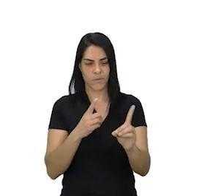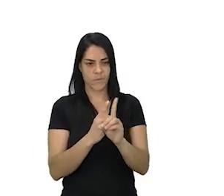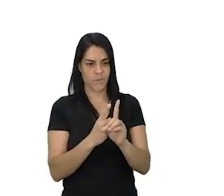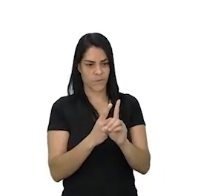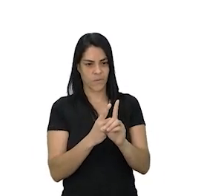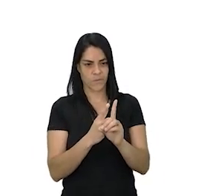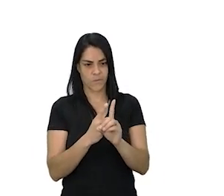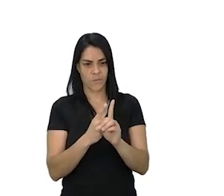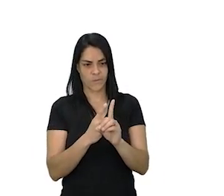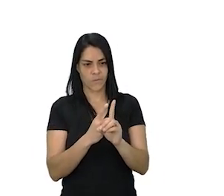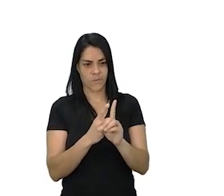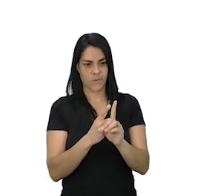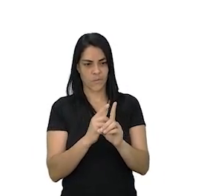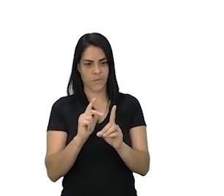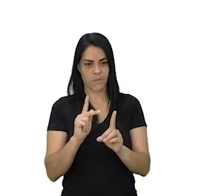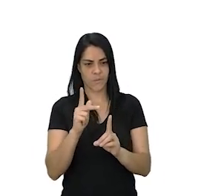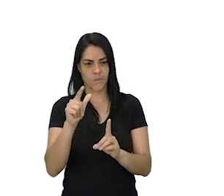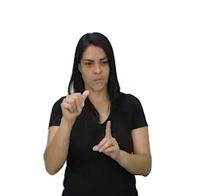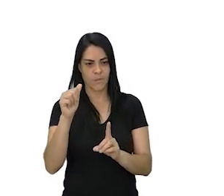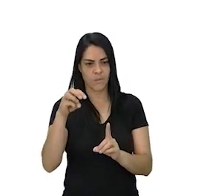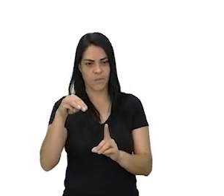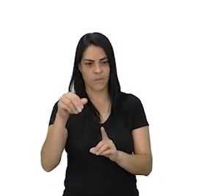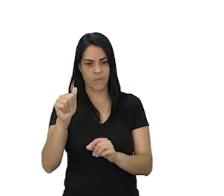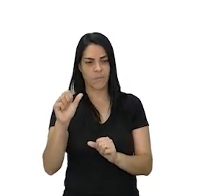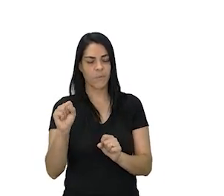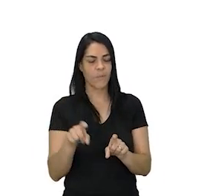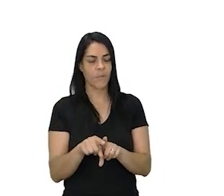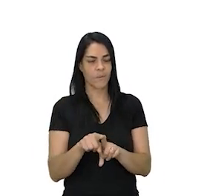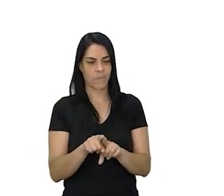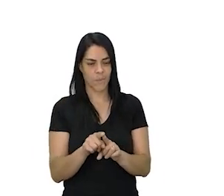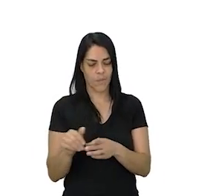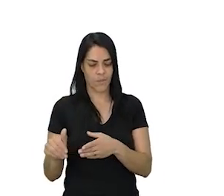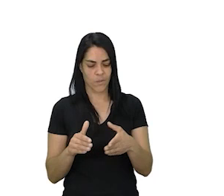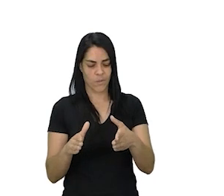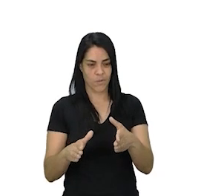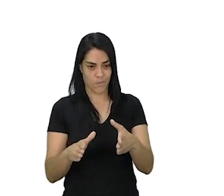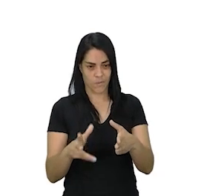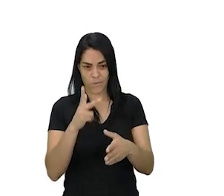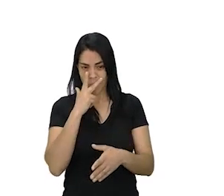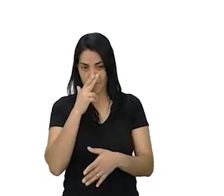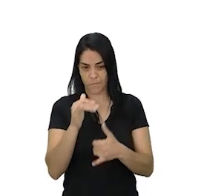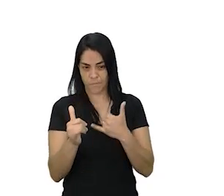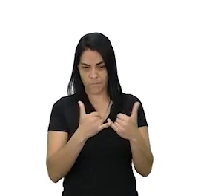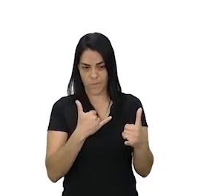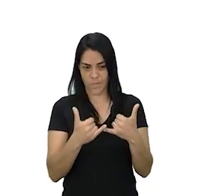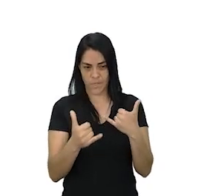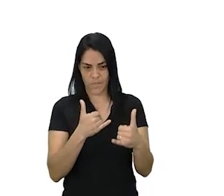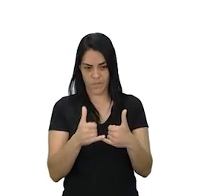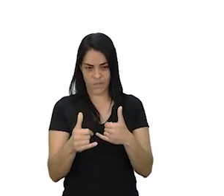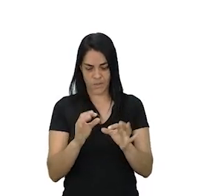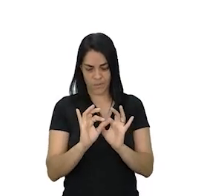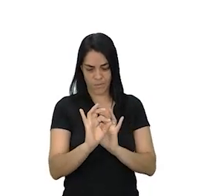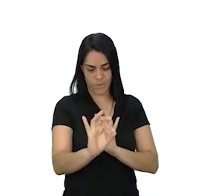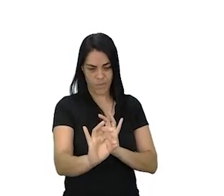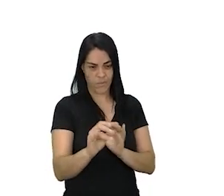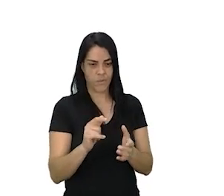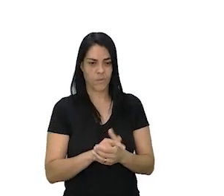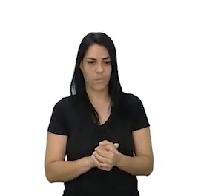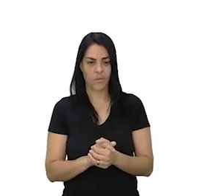Mas ele também pode fazer um caminho parecido, um pouquinho mais longo, passando, em vez